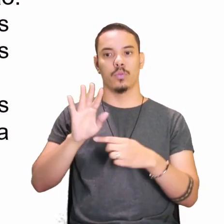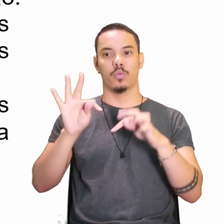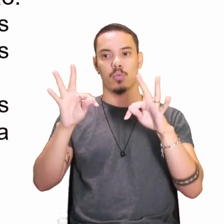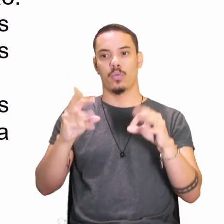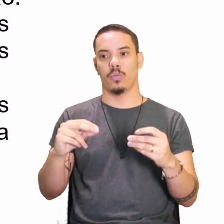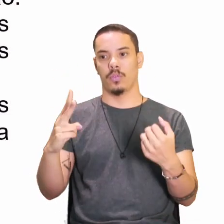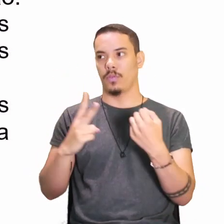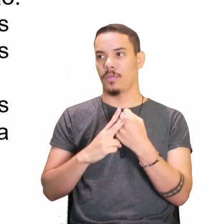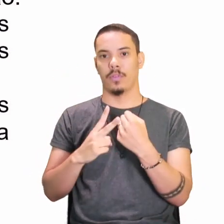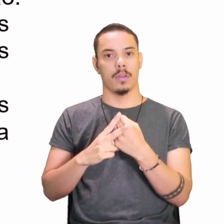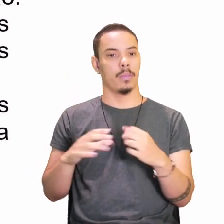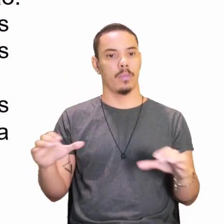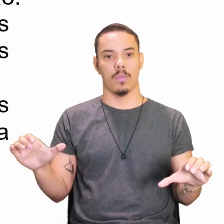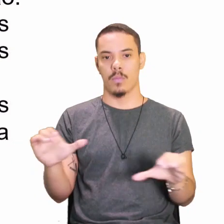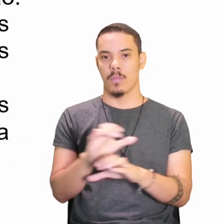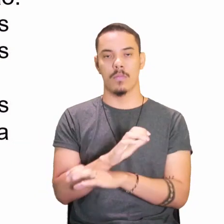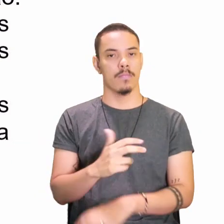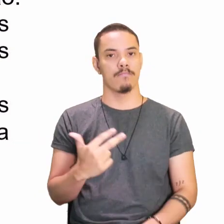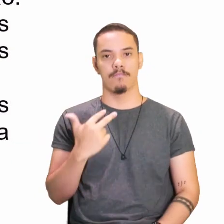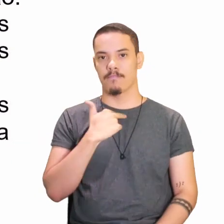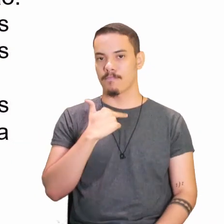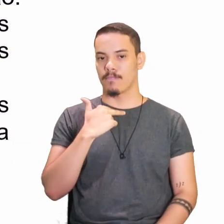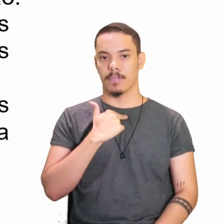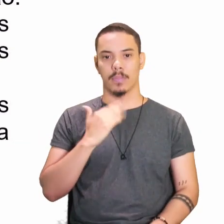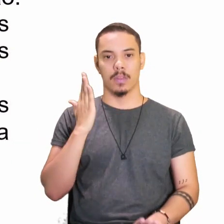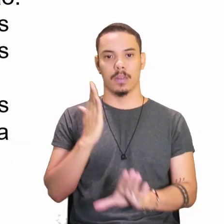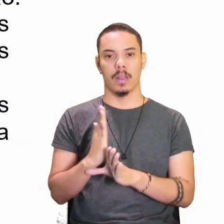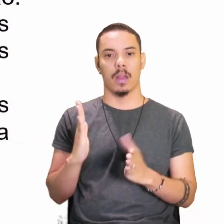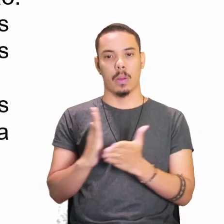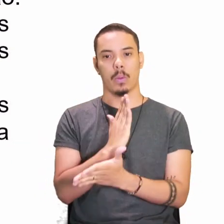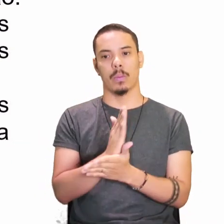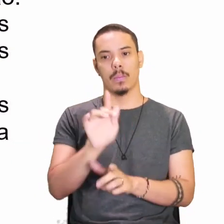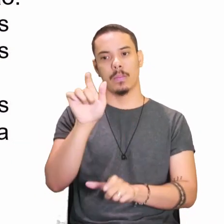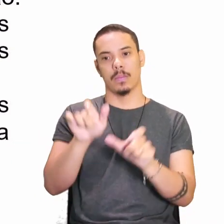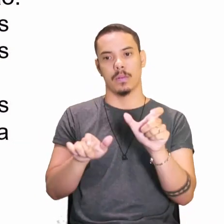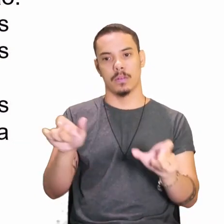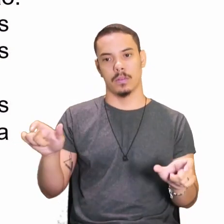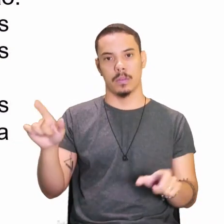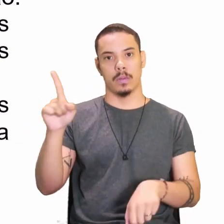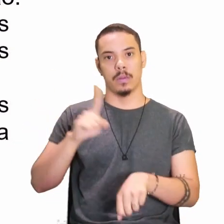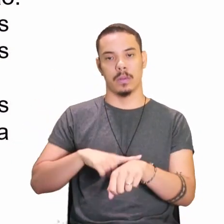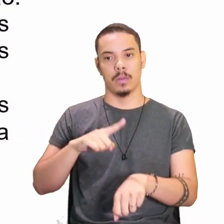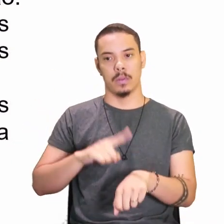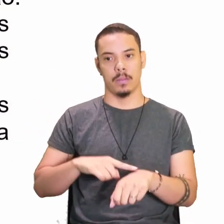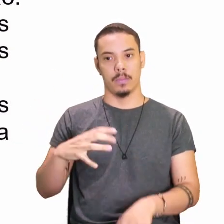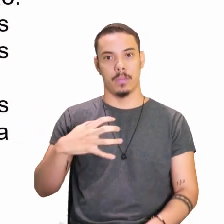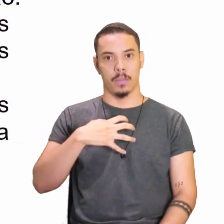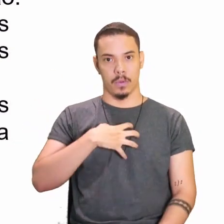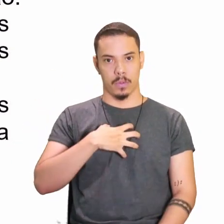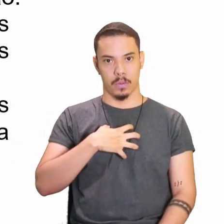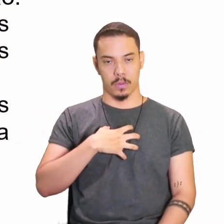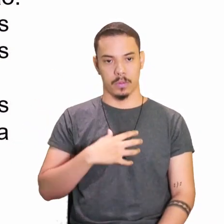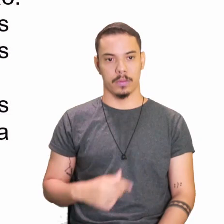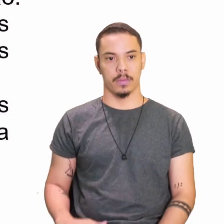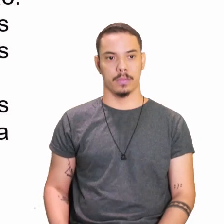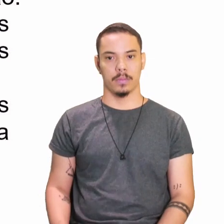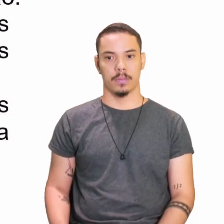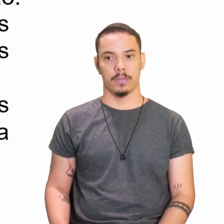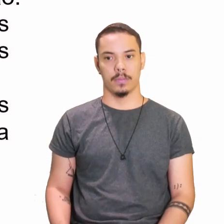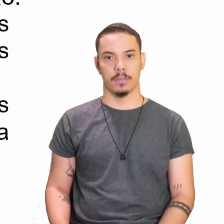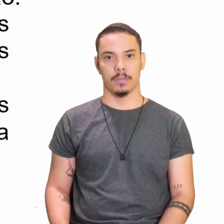formas verbais não podem ser conjugados em determinadas pessoas tempos e modos só